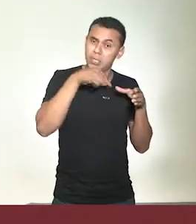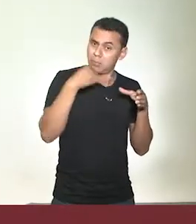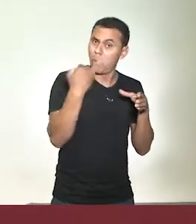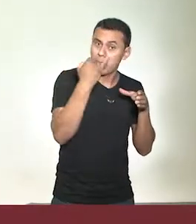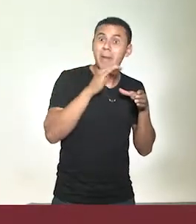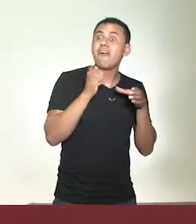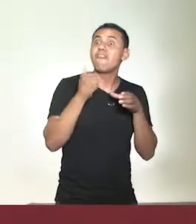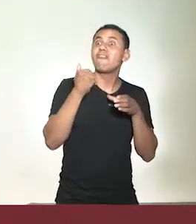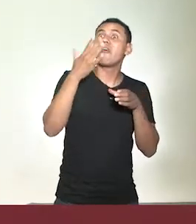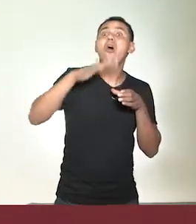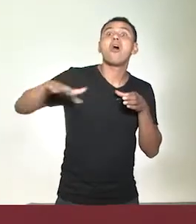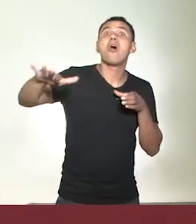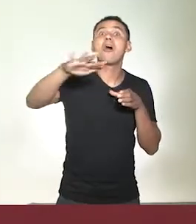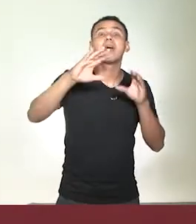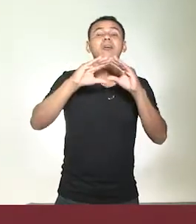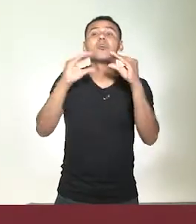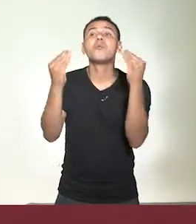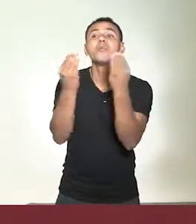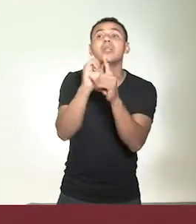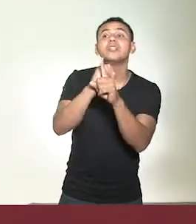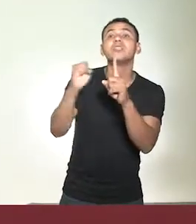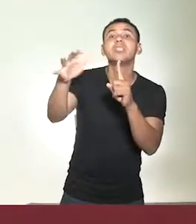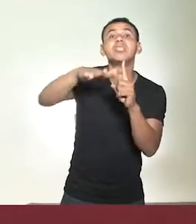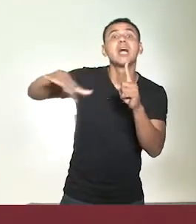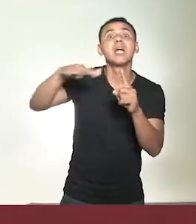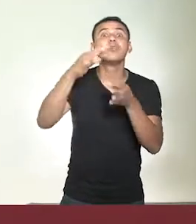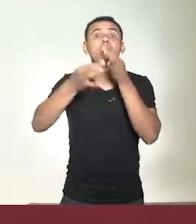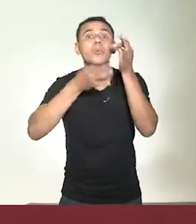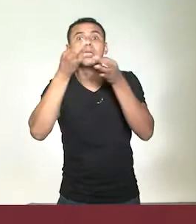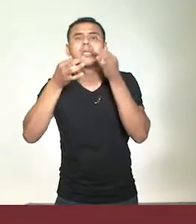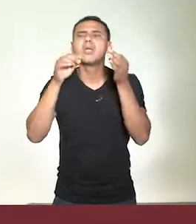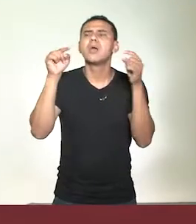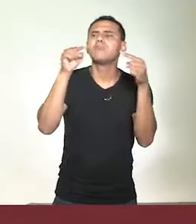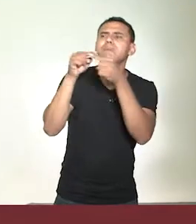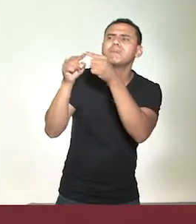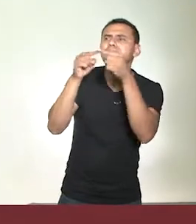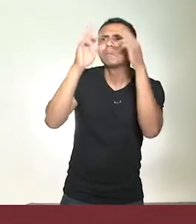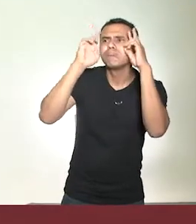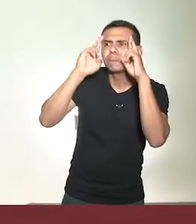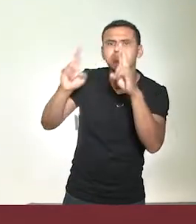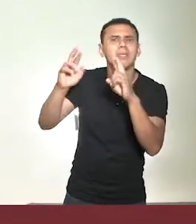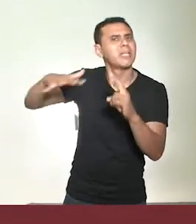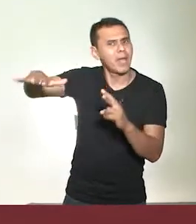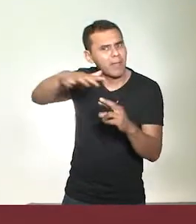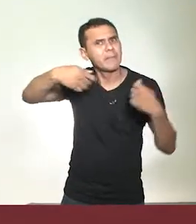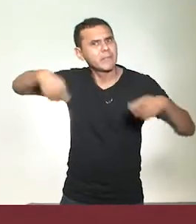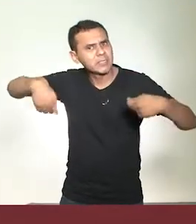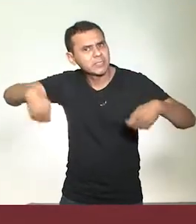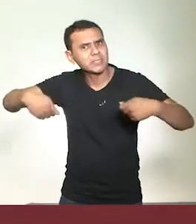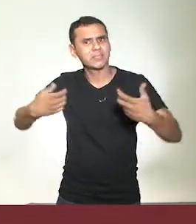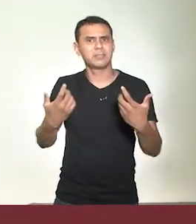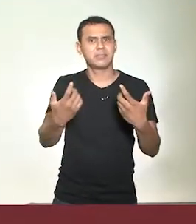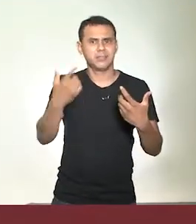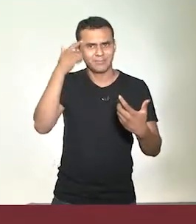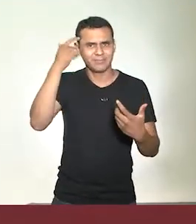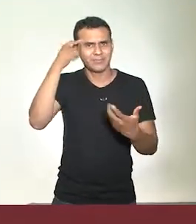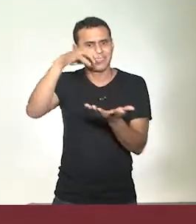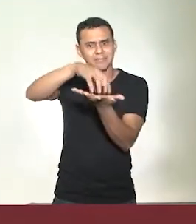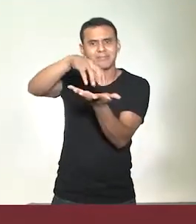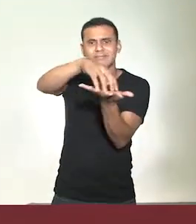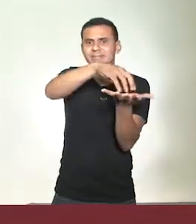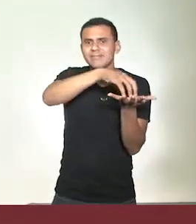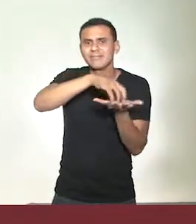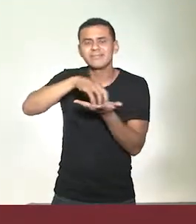gente está trabalhando qual é a região que nós estamos é inseridos né é de Fronteira